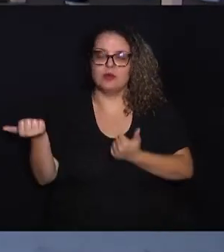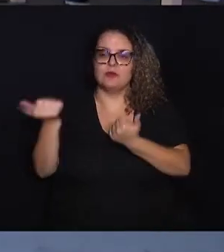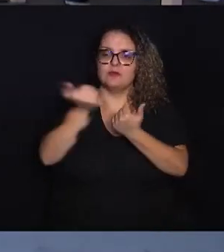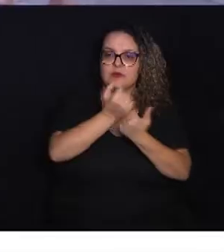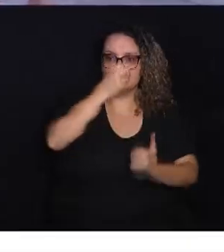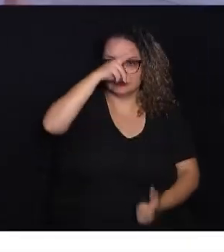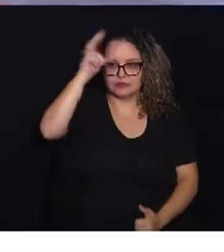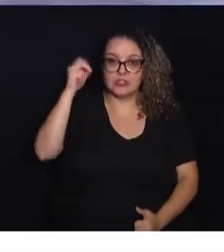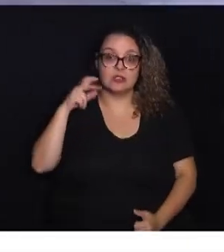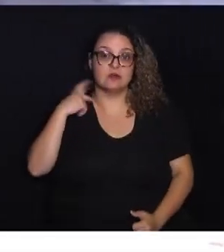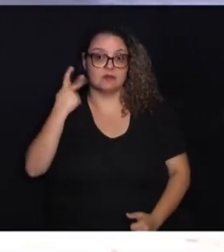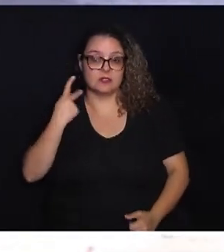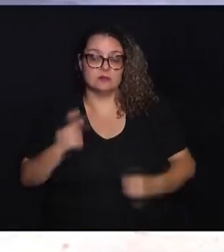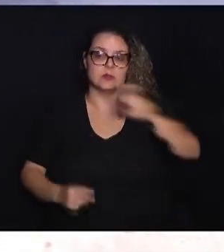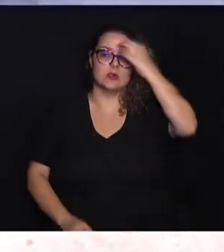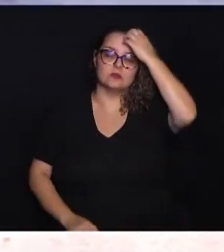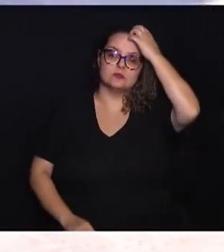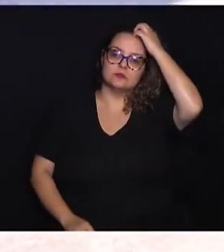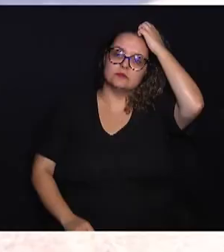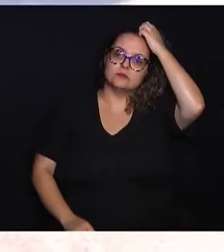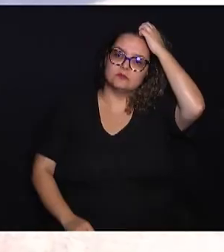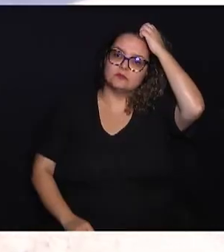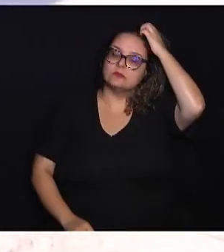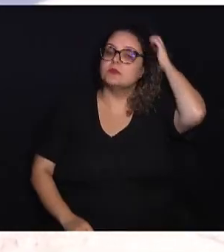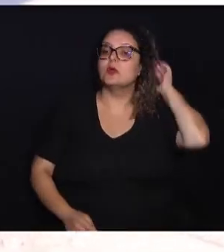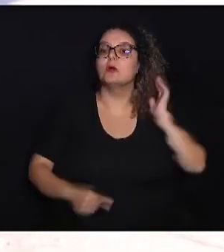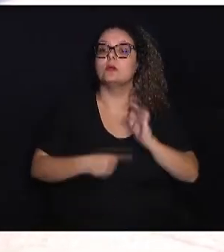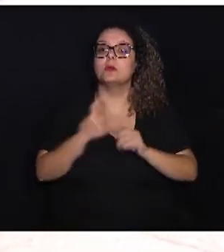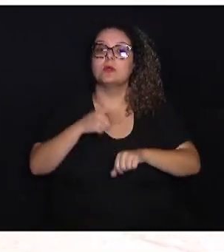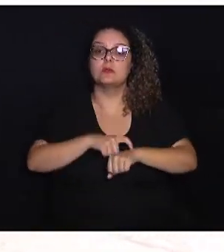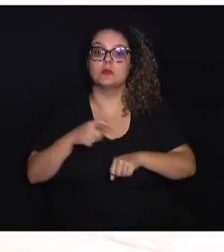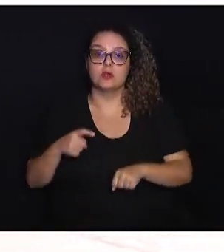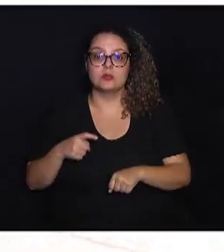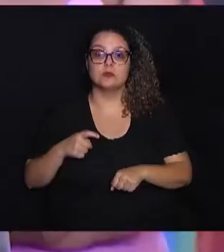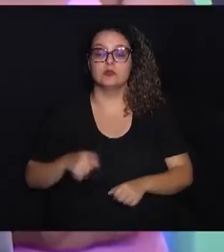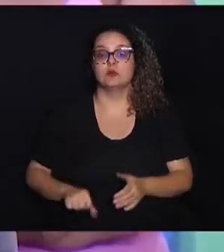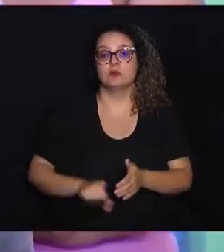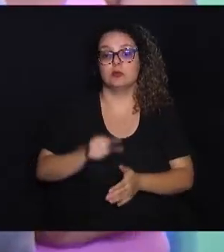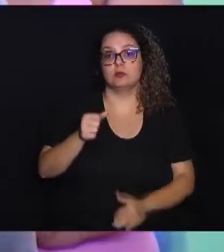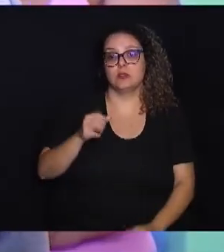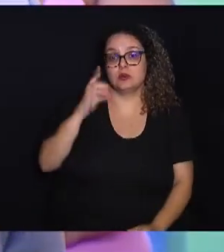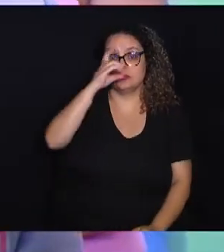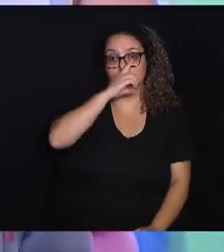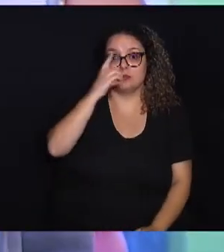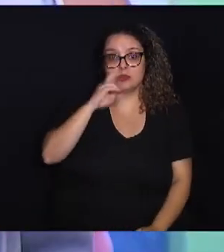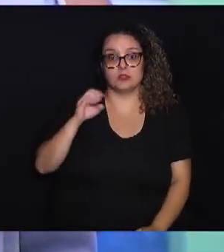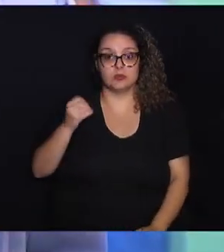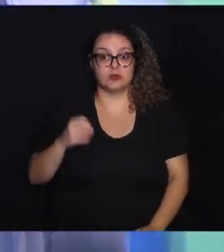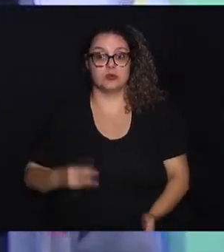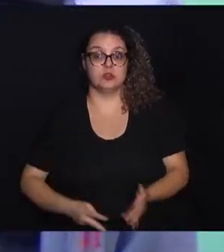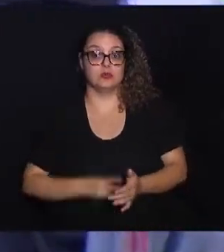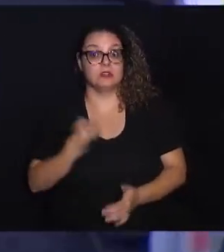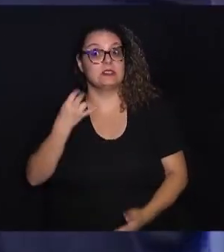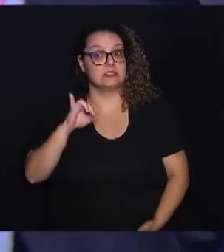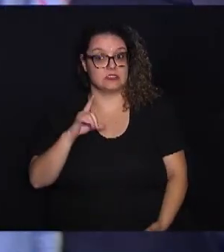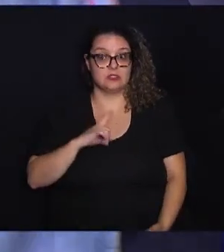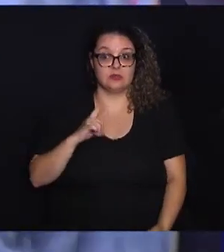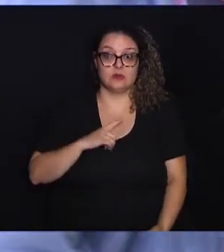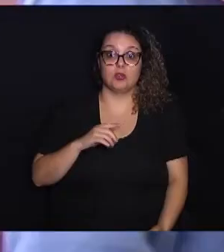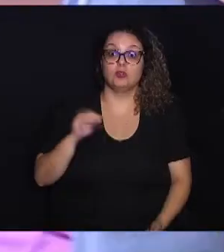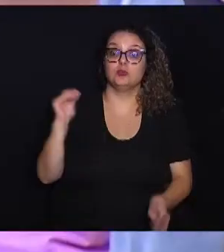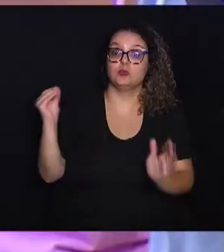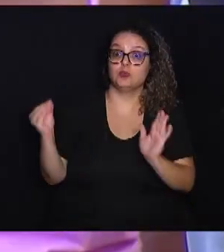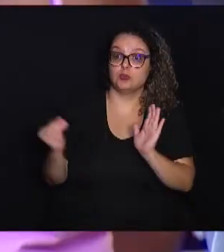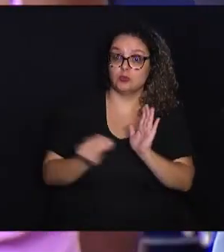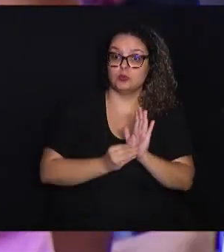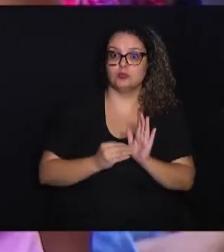e vereadores. O primeiro turno será realizado no primeiro domingo de outubro e o segundo turno, se houver, no último